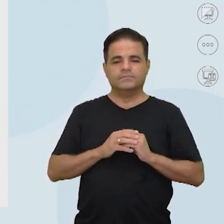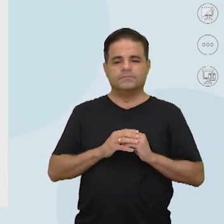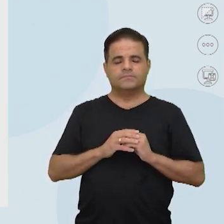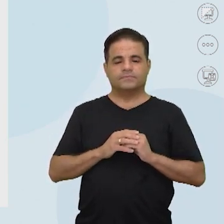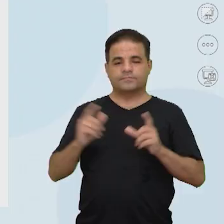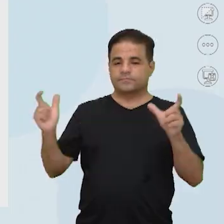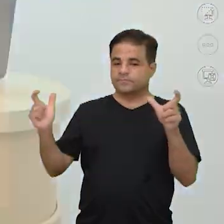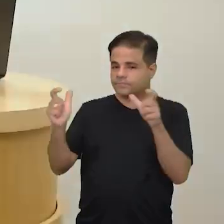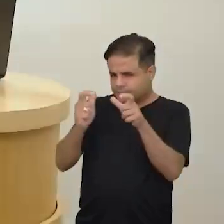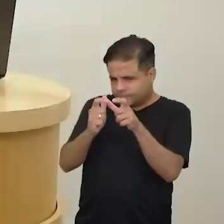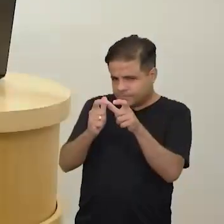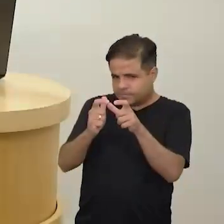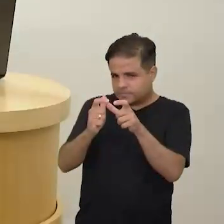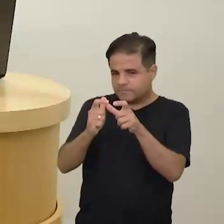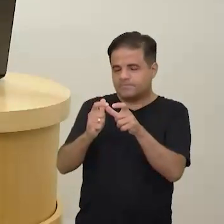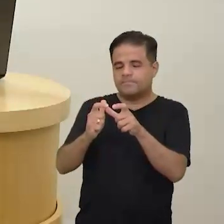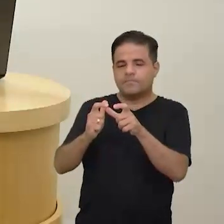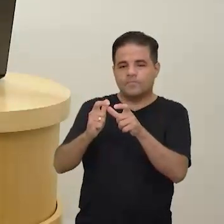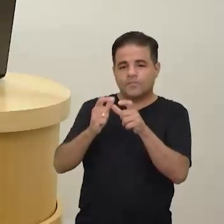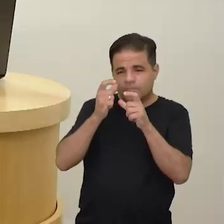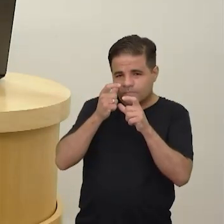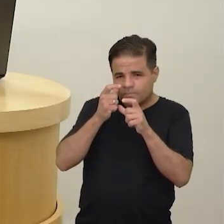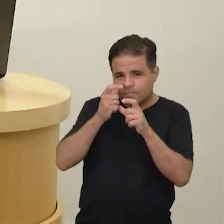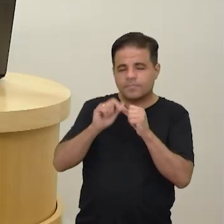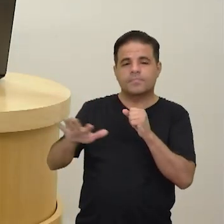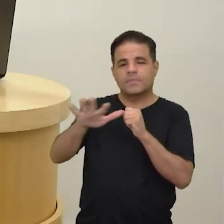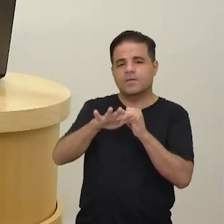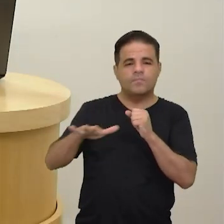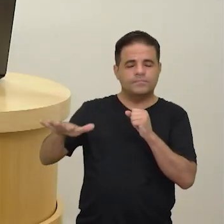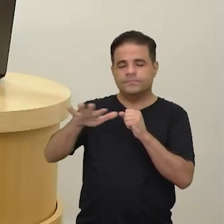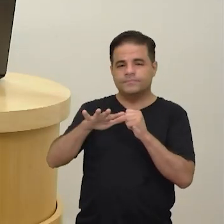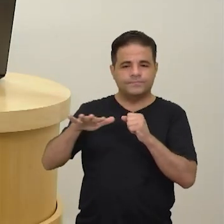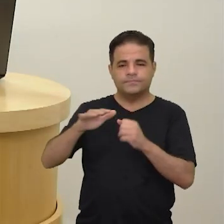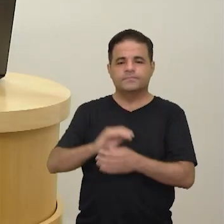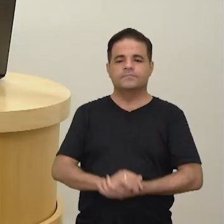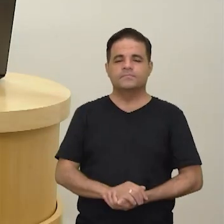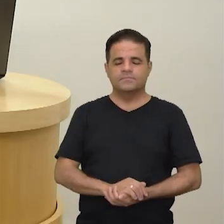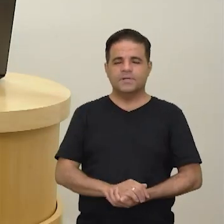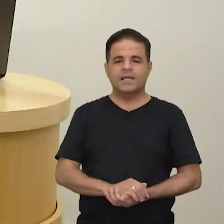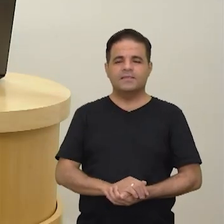Certo? 2 corpos não ocupam o mesmo lugar no espaço. Isso aí.